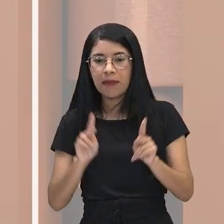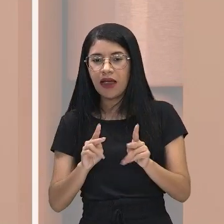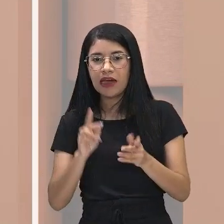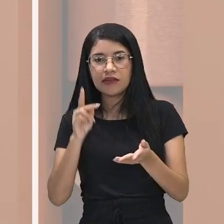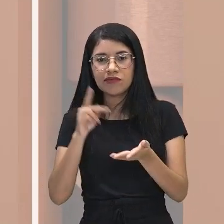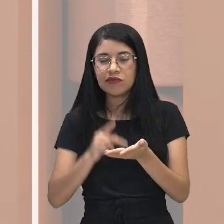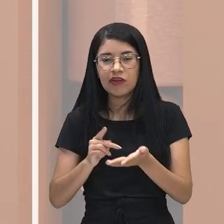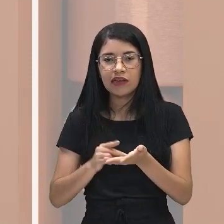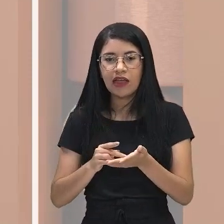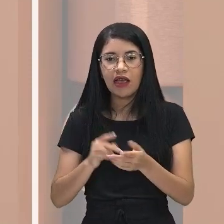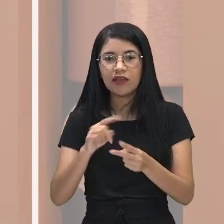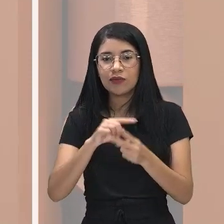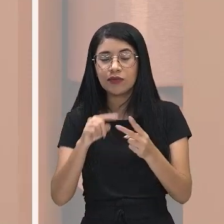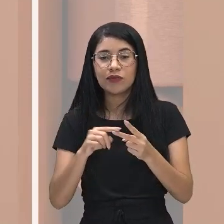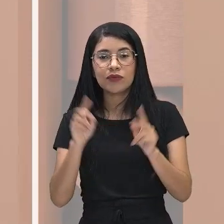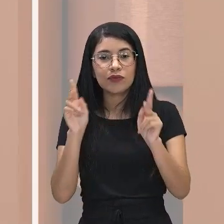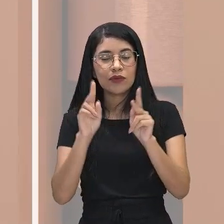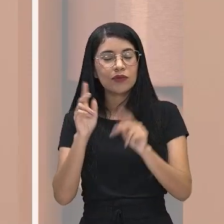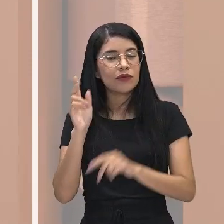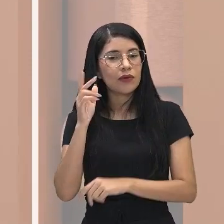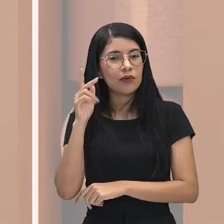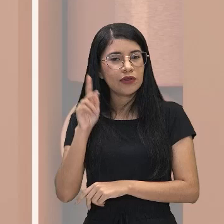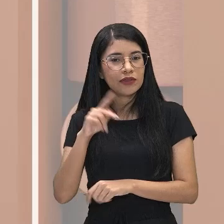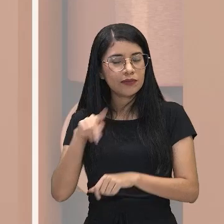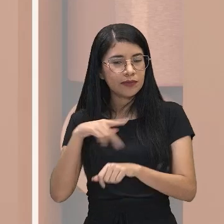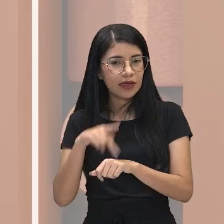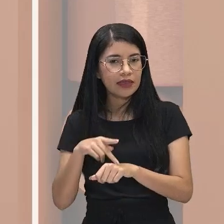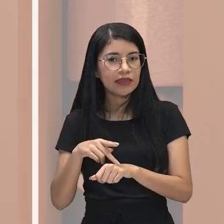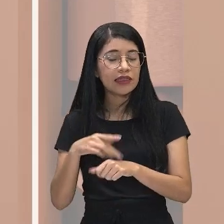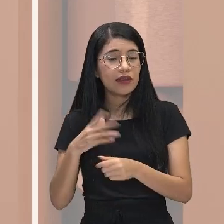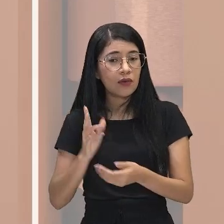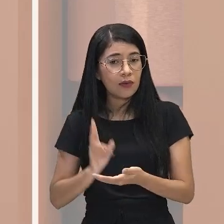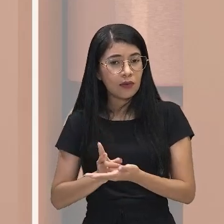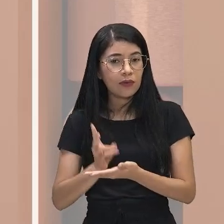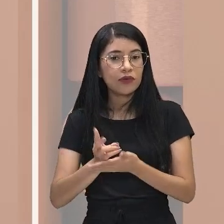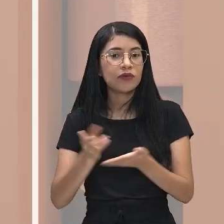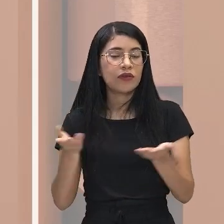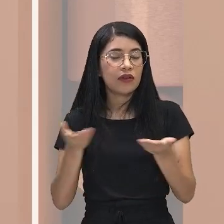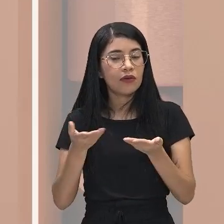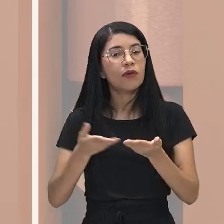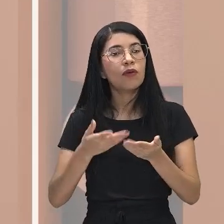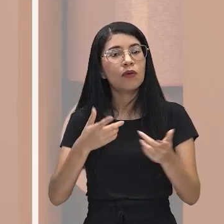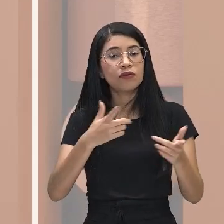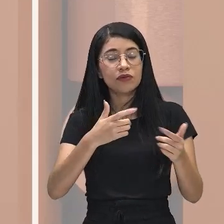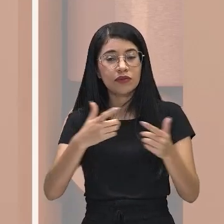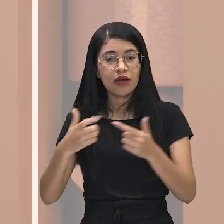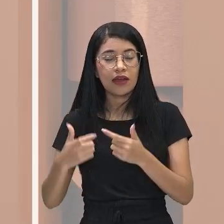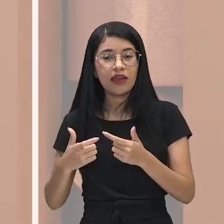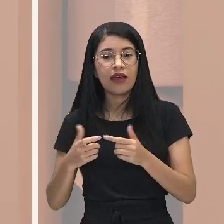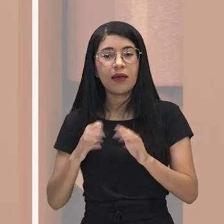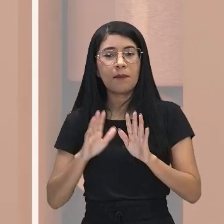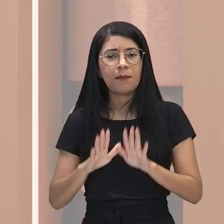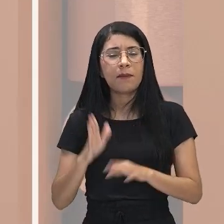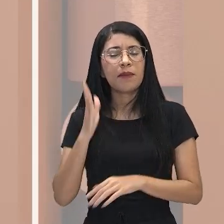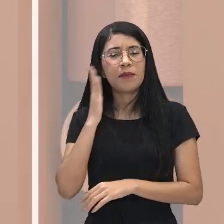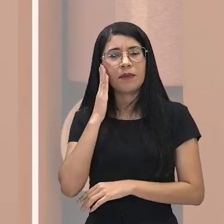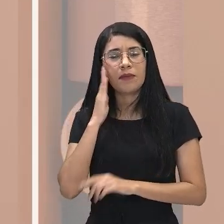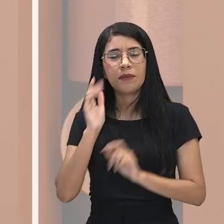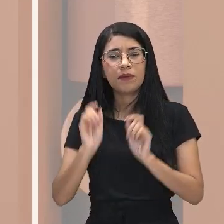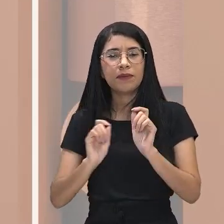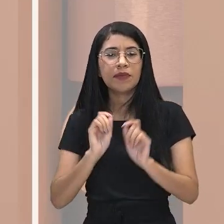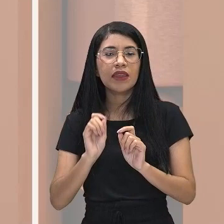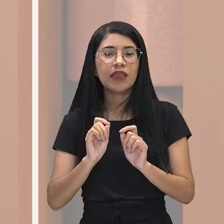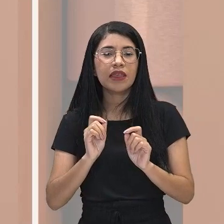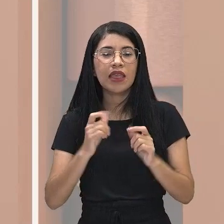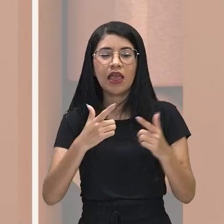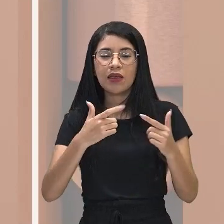duas Coreias. Tecnicamente, a guerra se estende até os dias de hoje, mesmo que a gente saiba atualmente que um